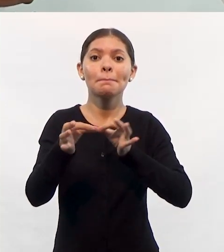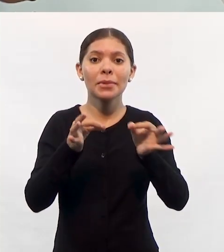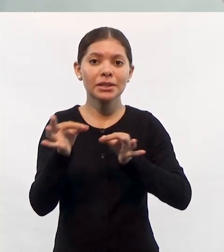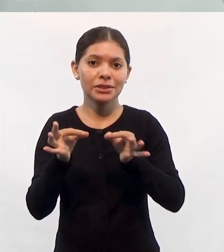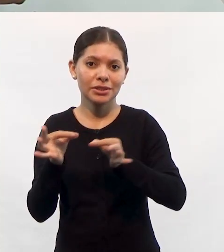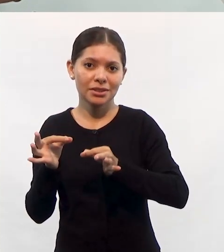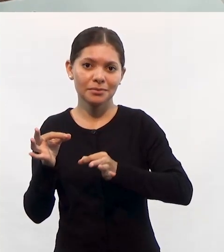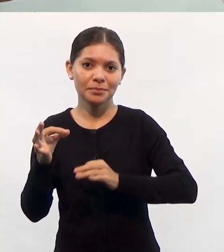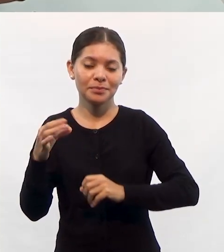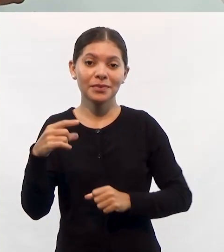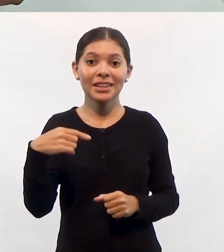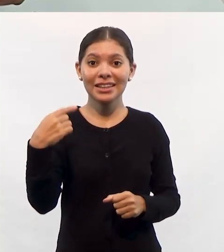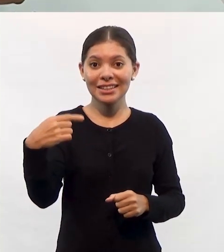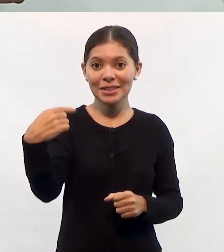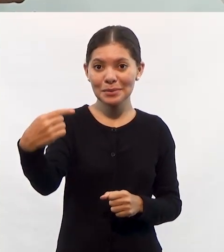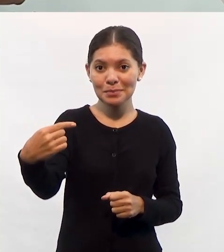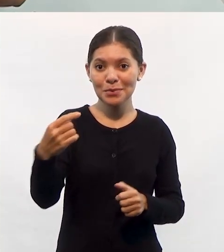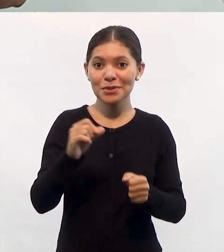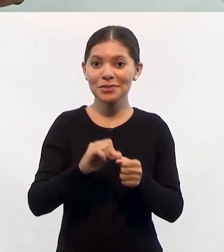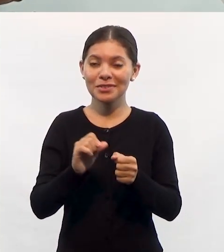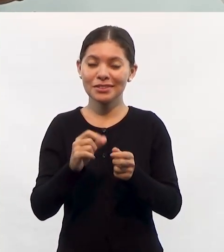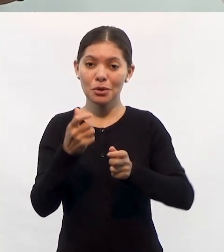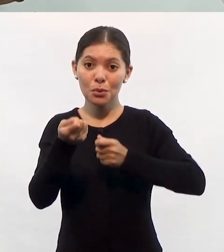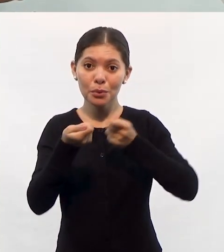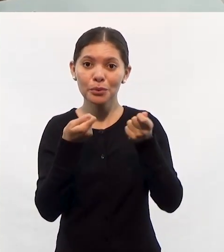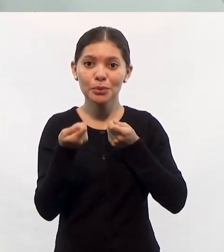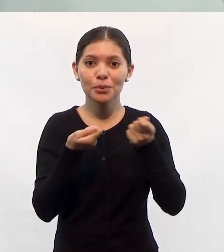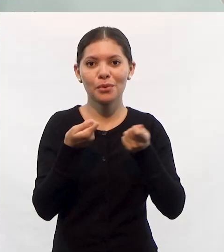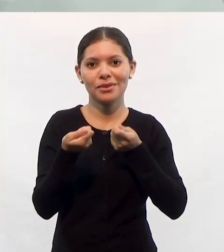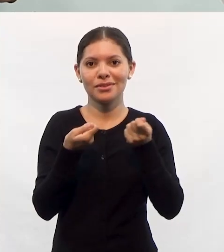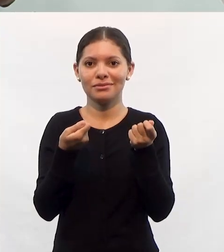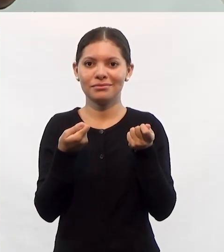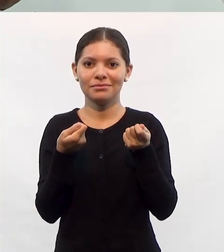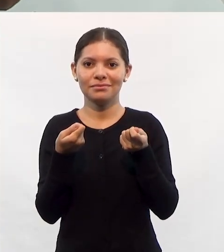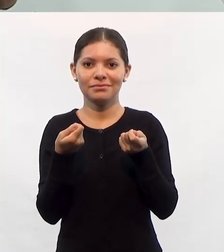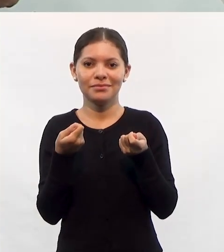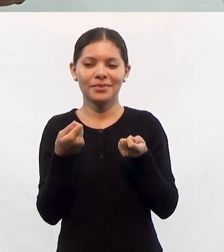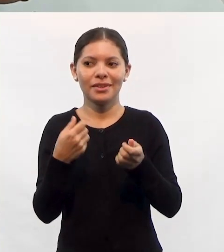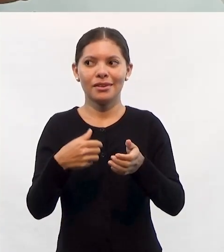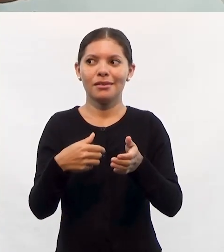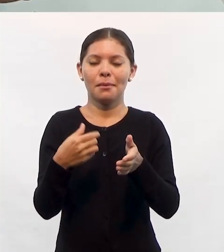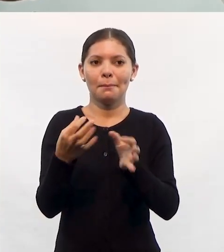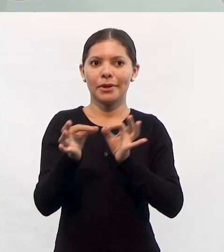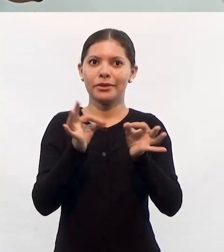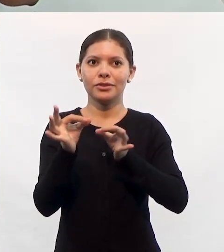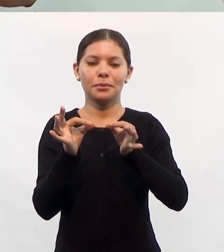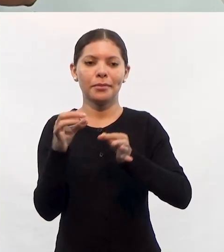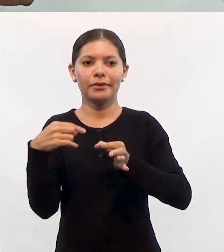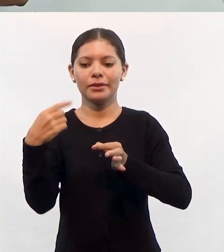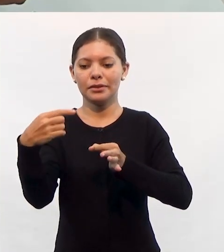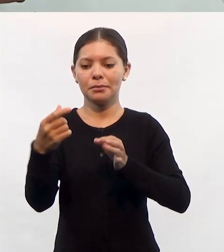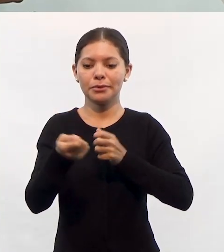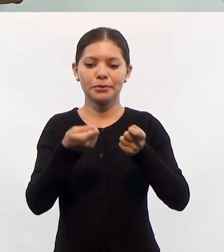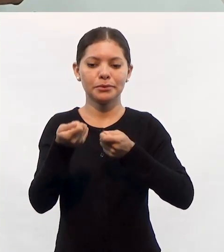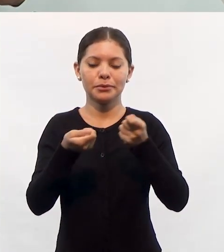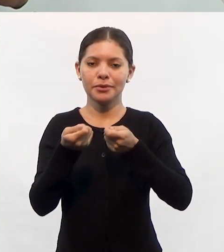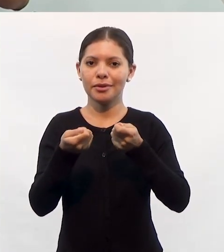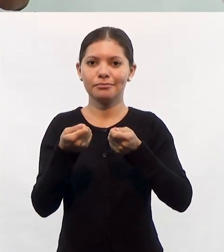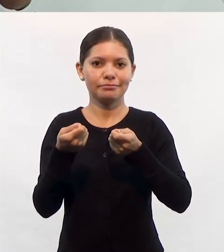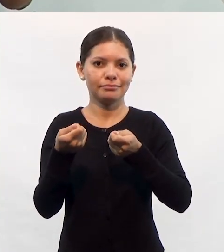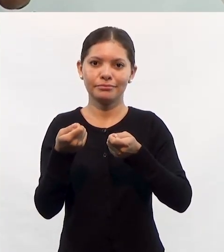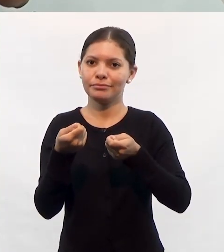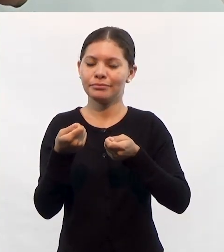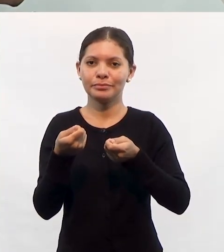e depois desse planejamento a gente precisa fazer o controle nada adianta você fazer um planejamento e depois você não realizar esse controle